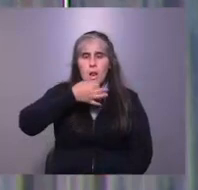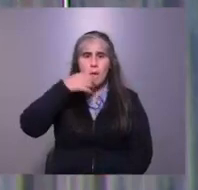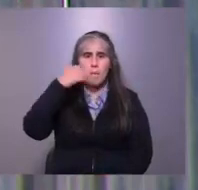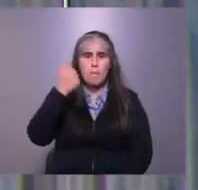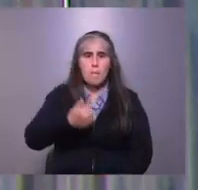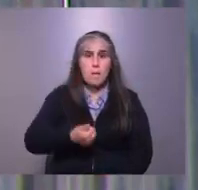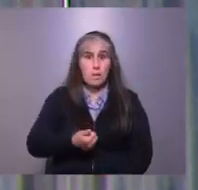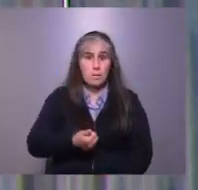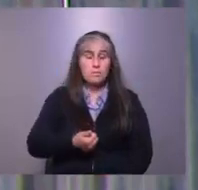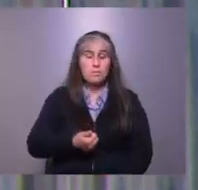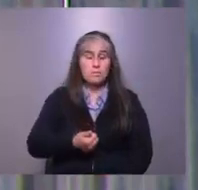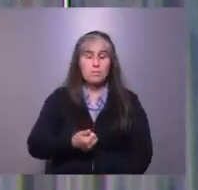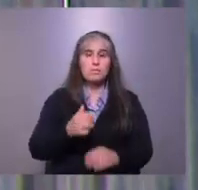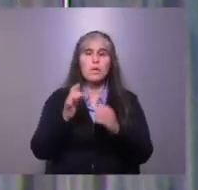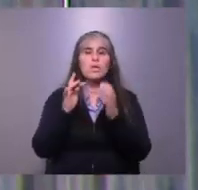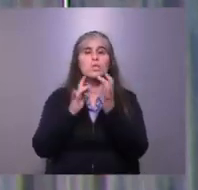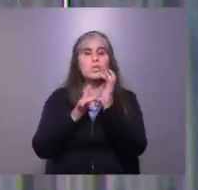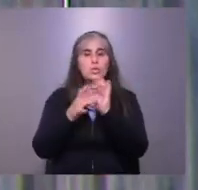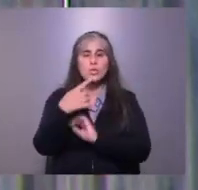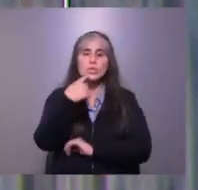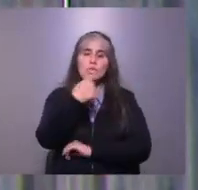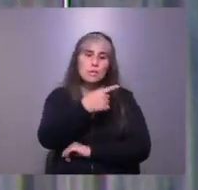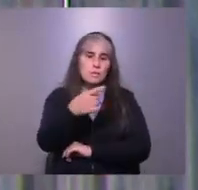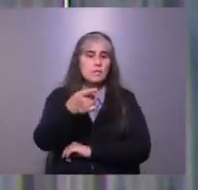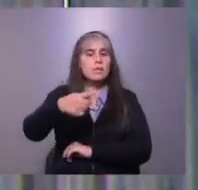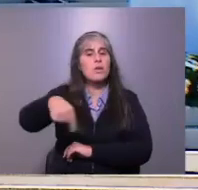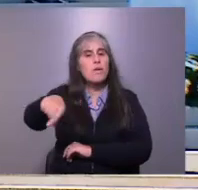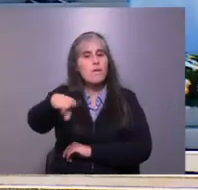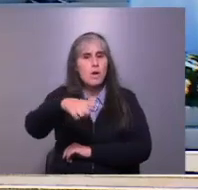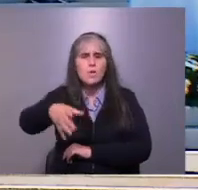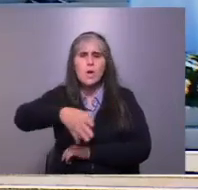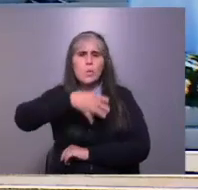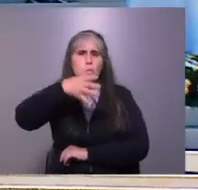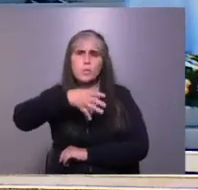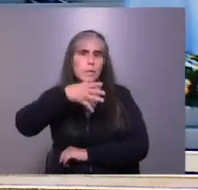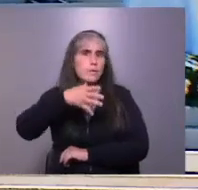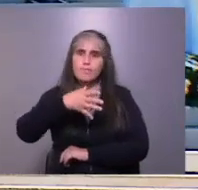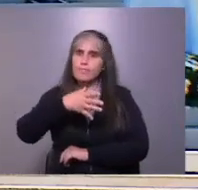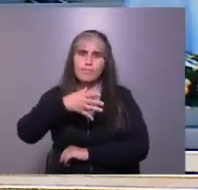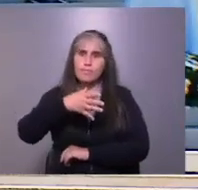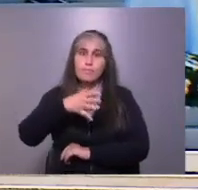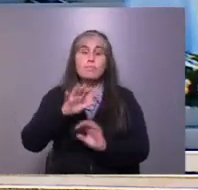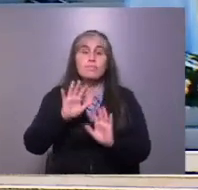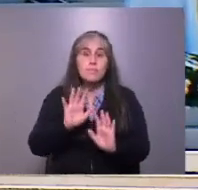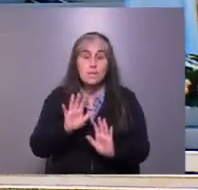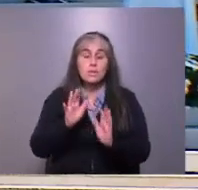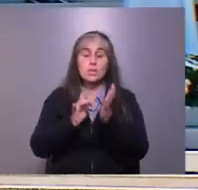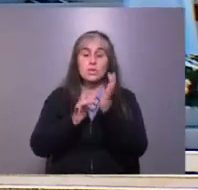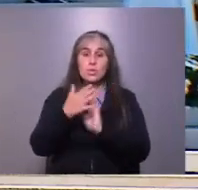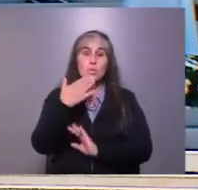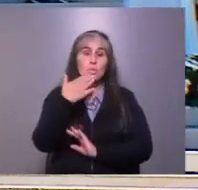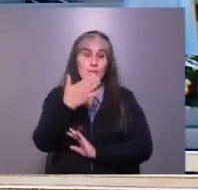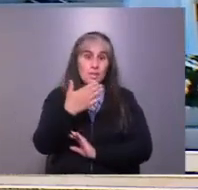corretamente. Jesus recomendou que não contassem nada a ninguém, mas quanto mais lhe o